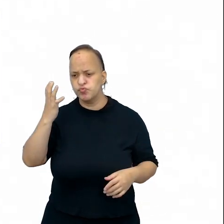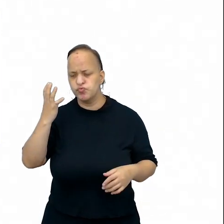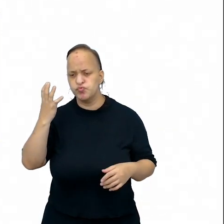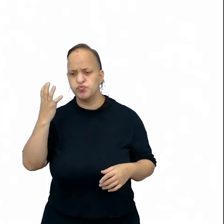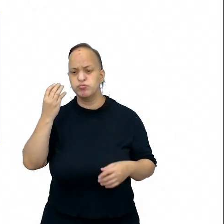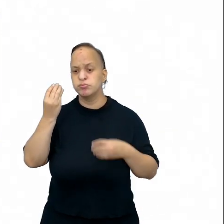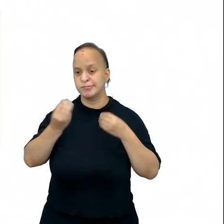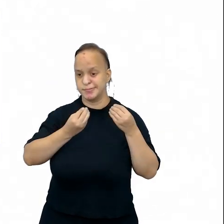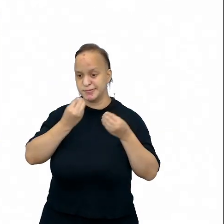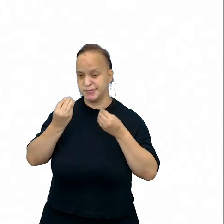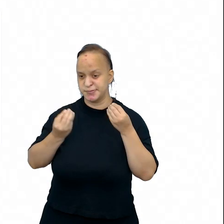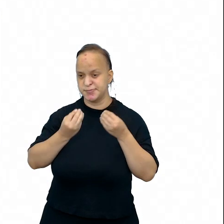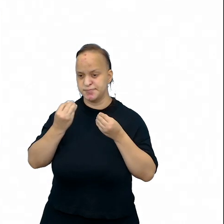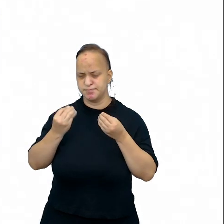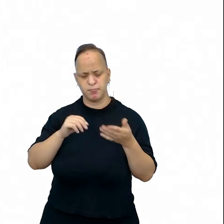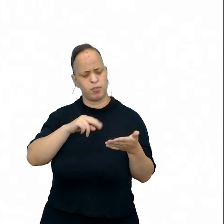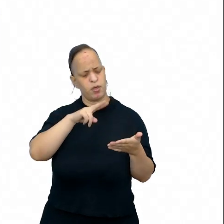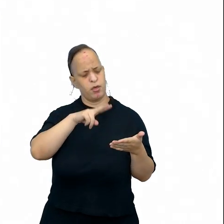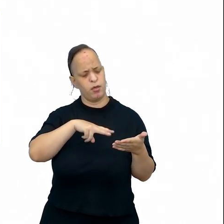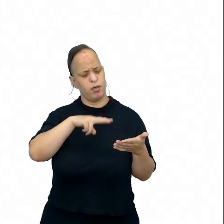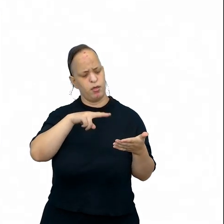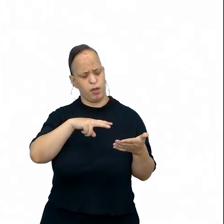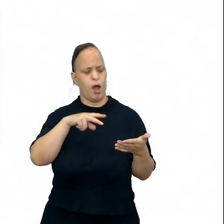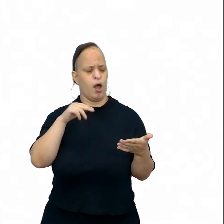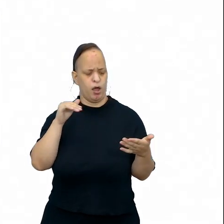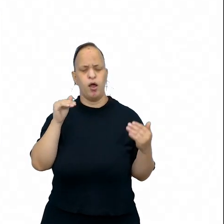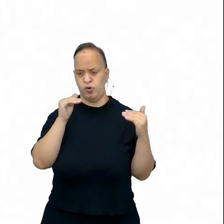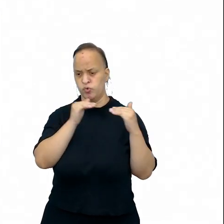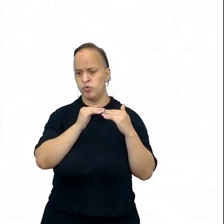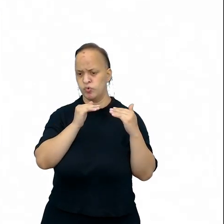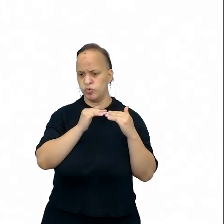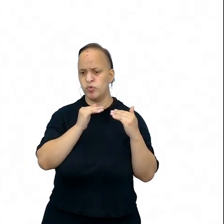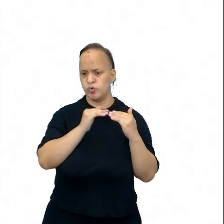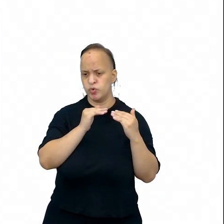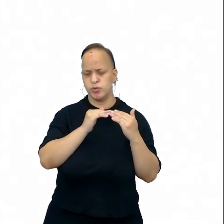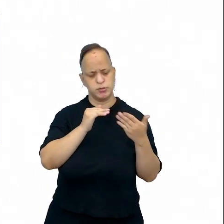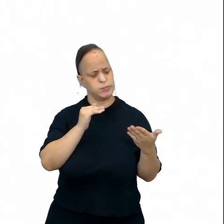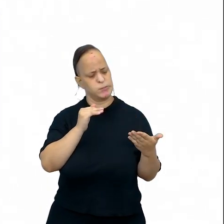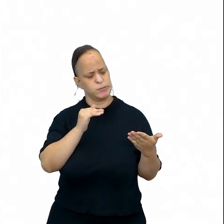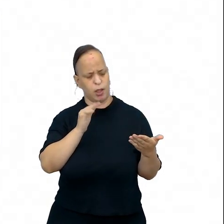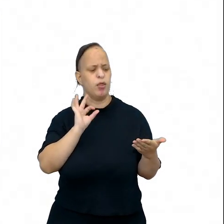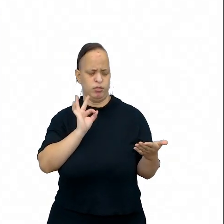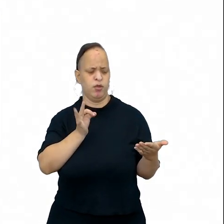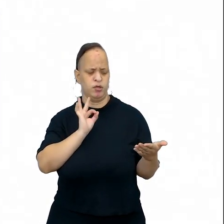verbalizar as inferências para ver se as hipóteses que se confirmam ou não, né, sempre nesse